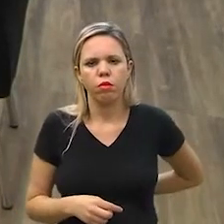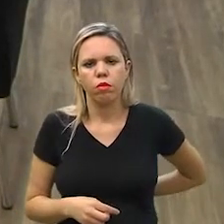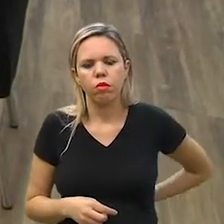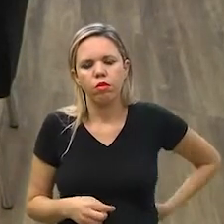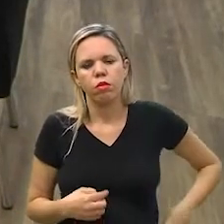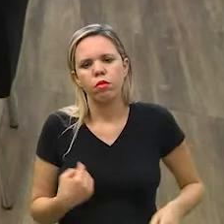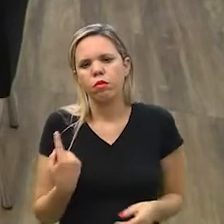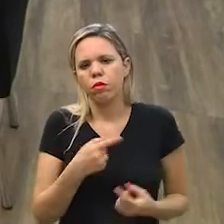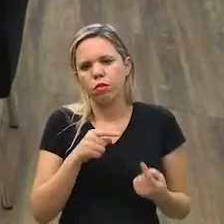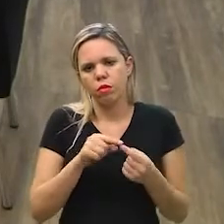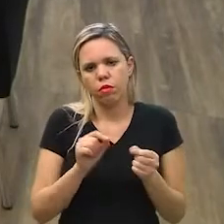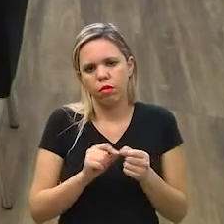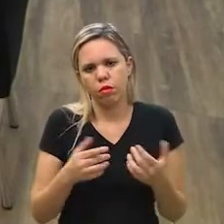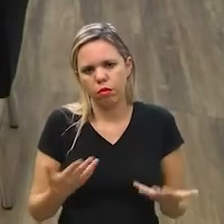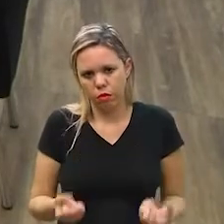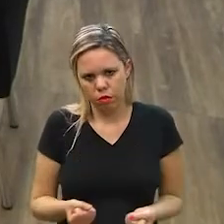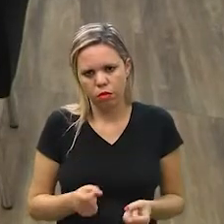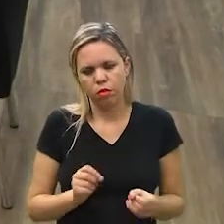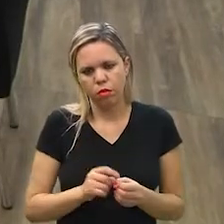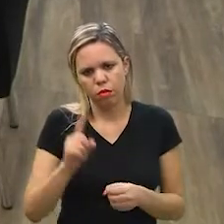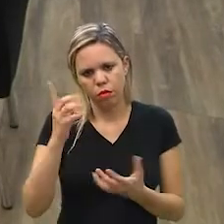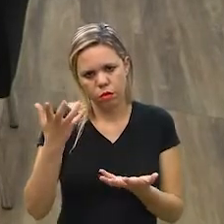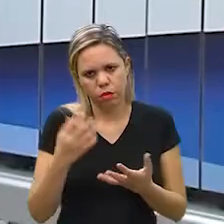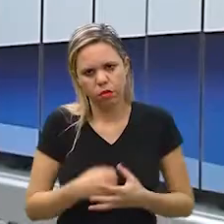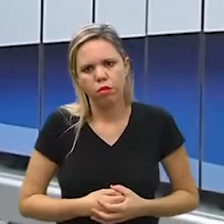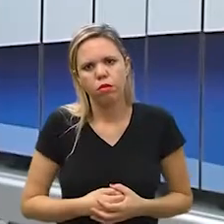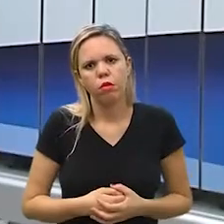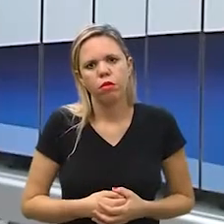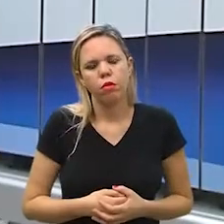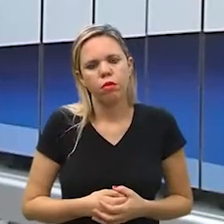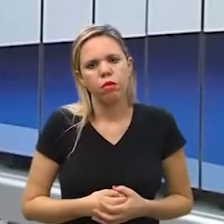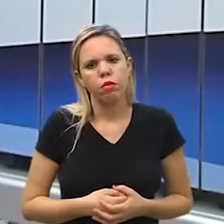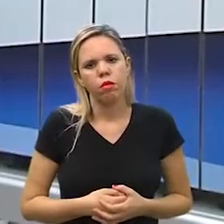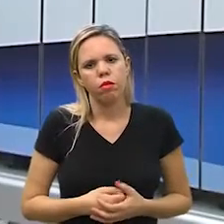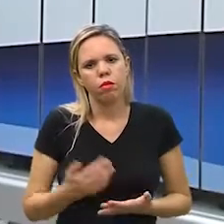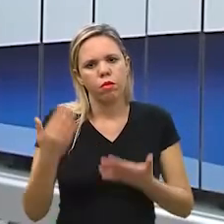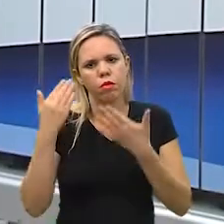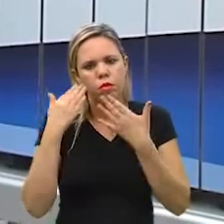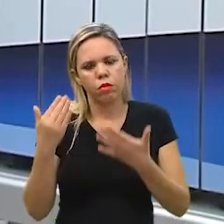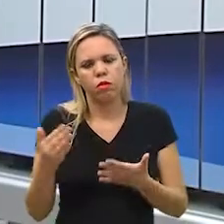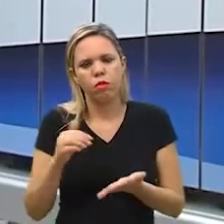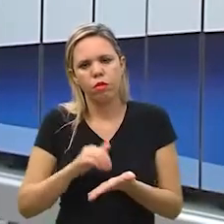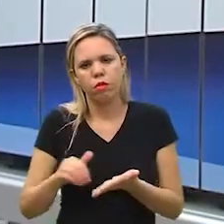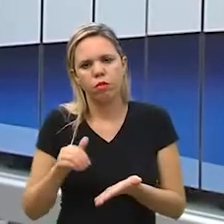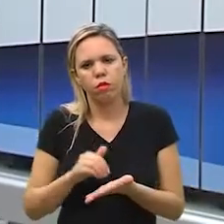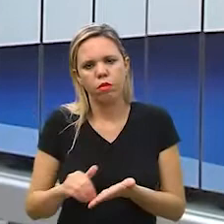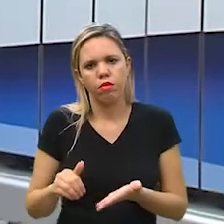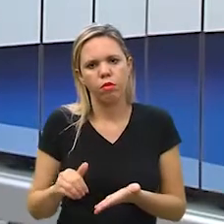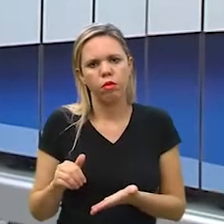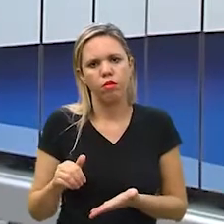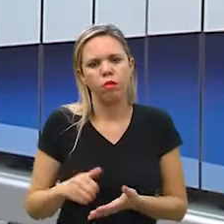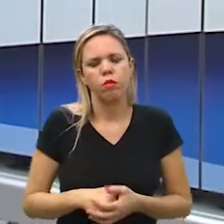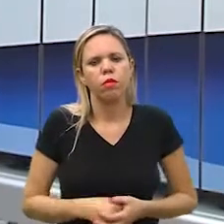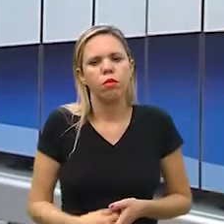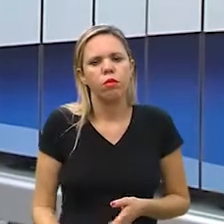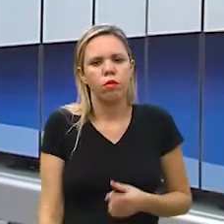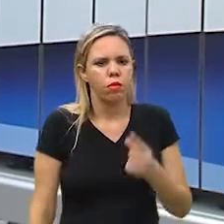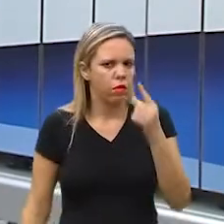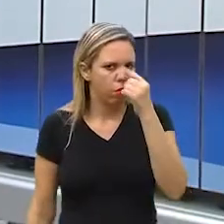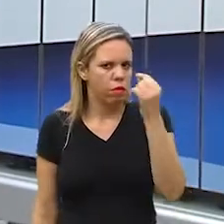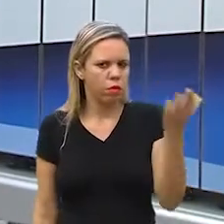nós pretendemos fazer e vamos fazer, se Deus quiser. Muito obrigado, secretário Aurílio.